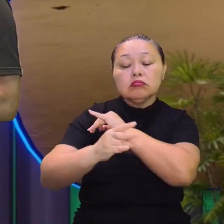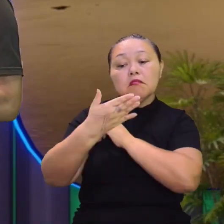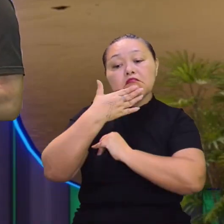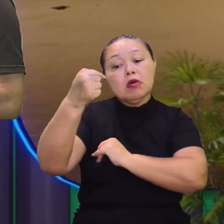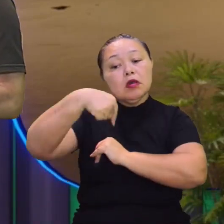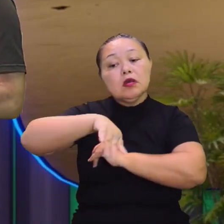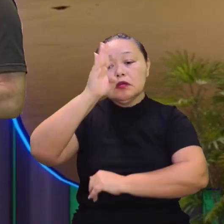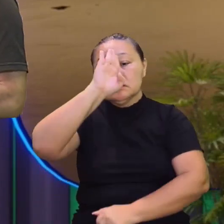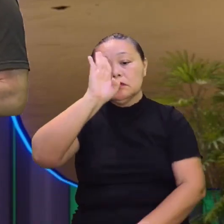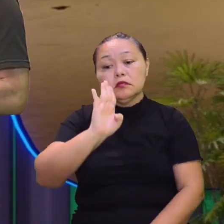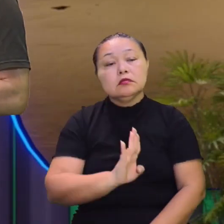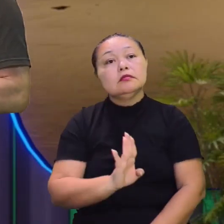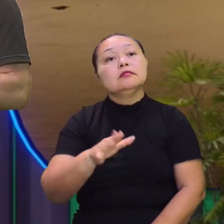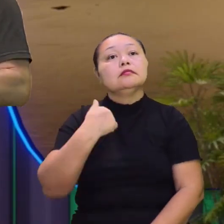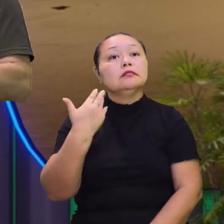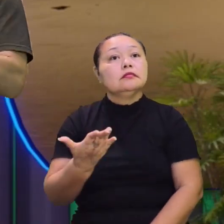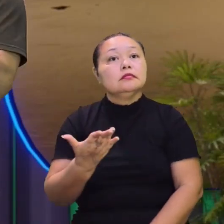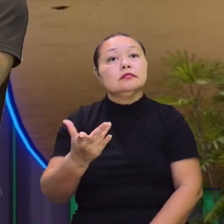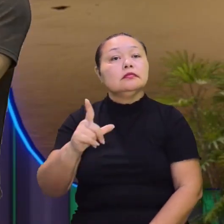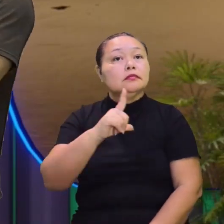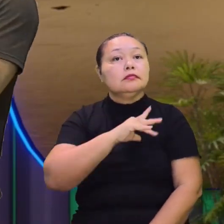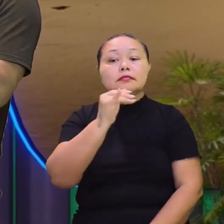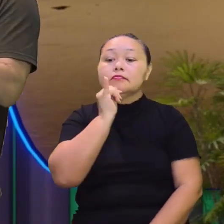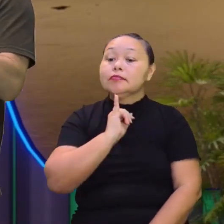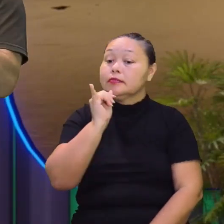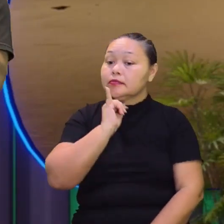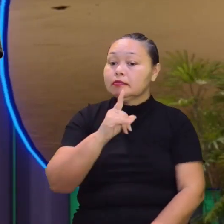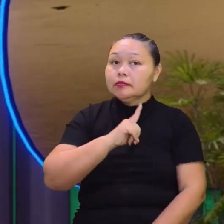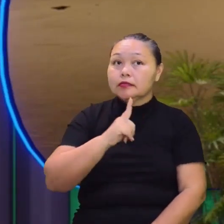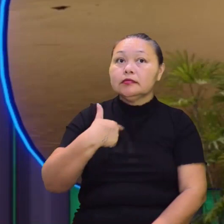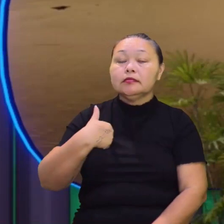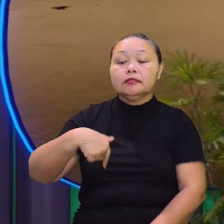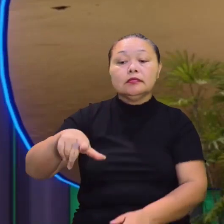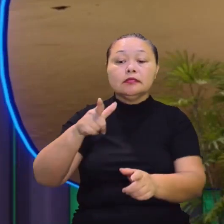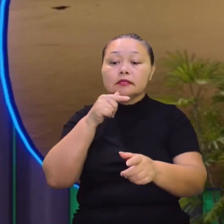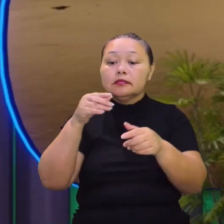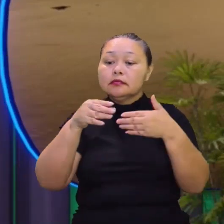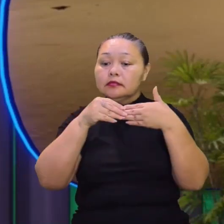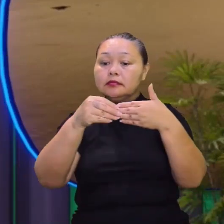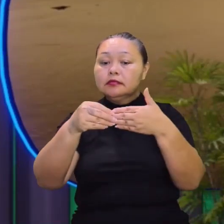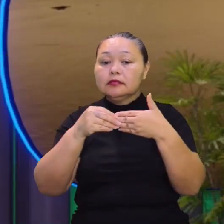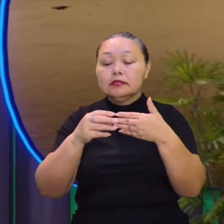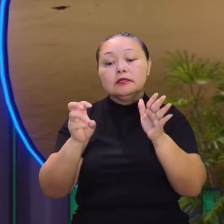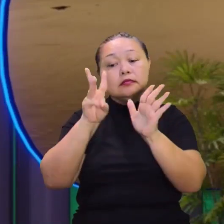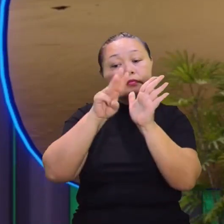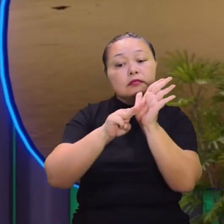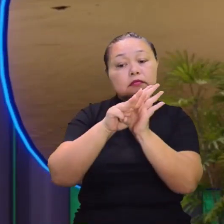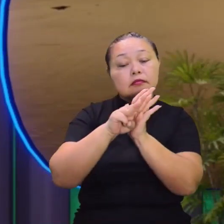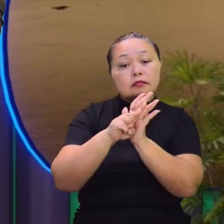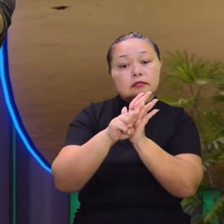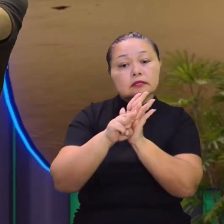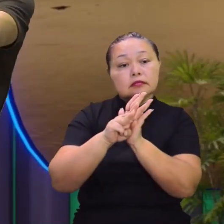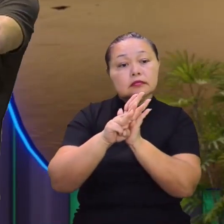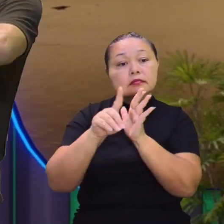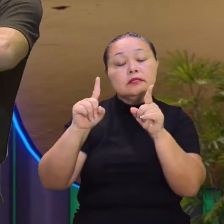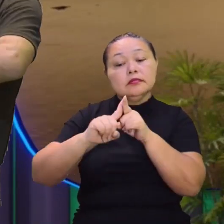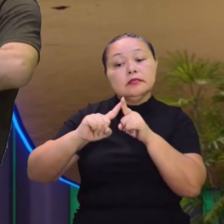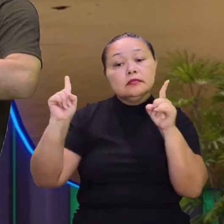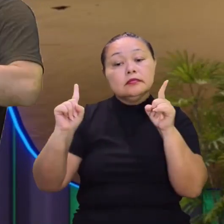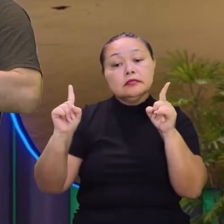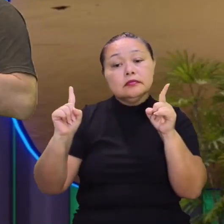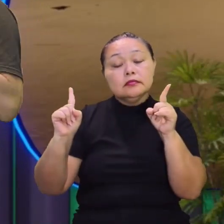no Brasil. Muito bem. É isso? Olha só, por exemplo, nós temos a hidrovia, que nós vamos falar, que é a do Madeira, mas